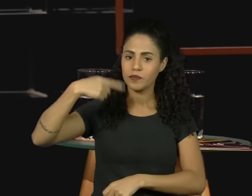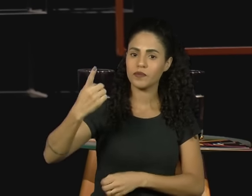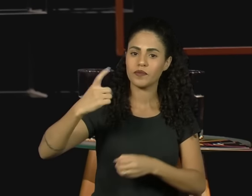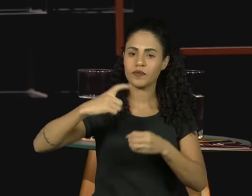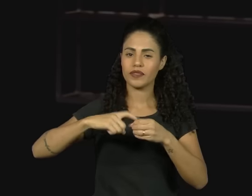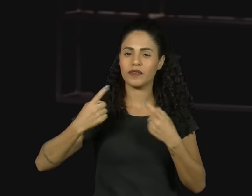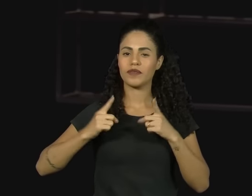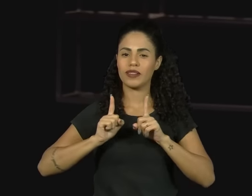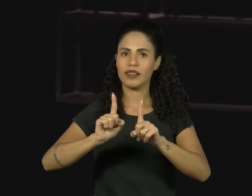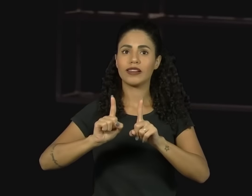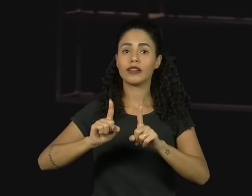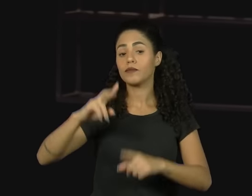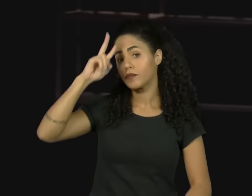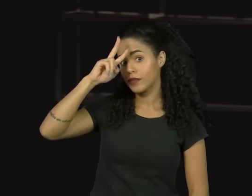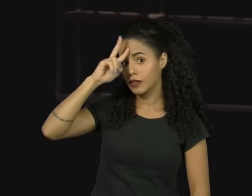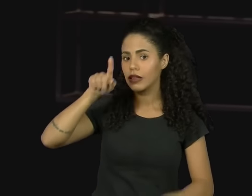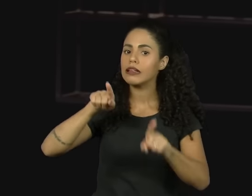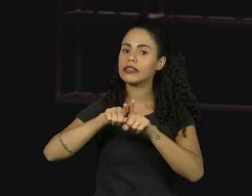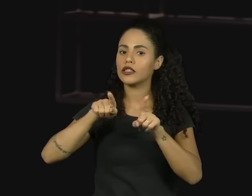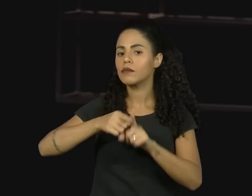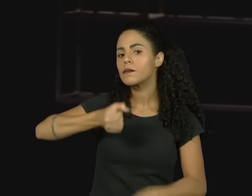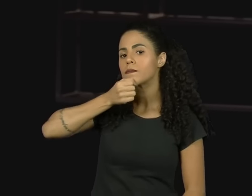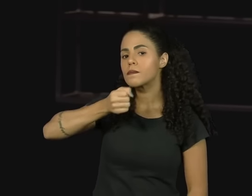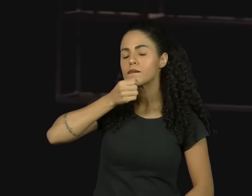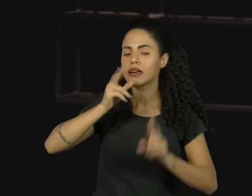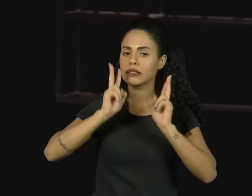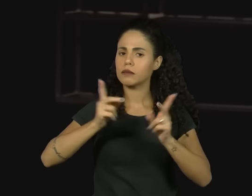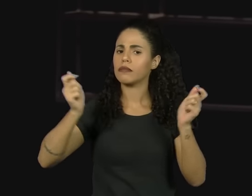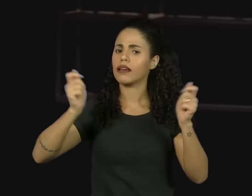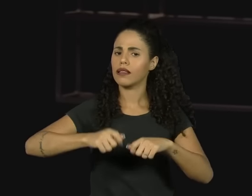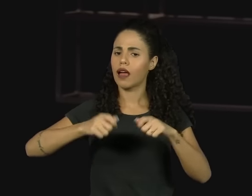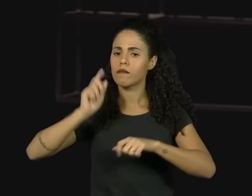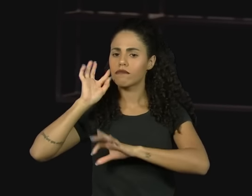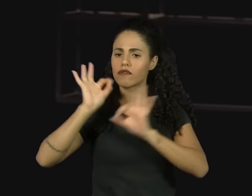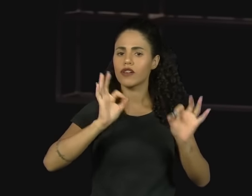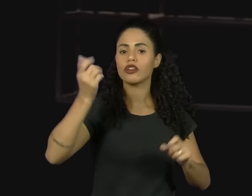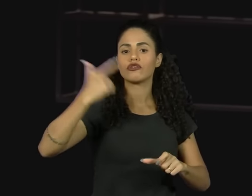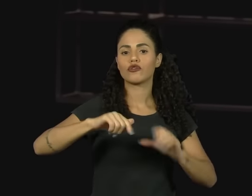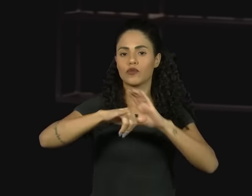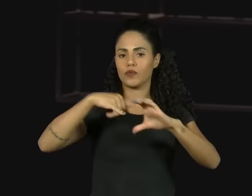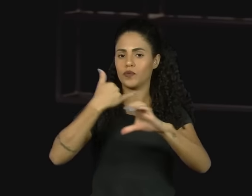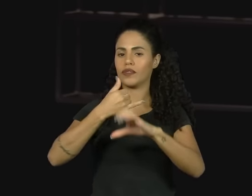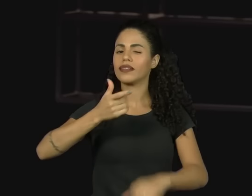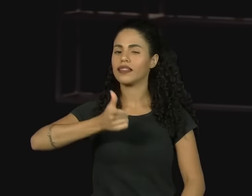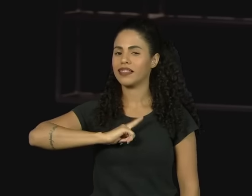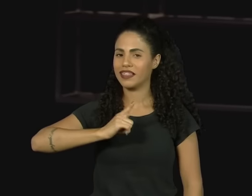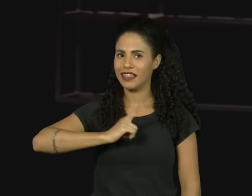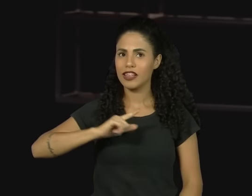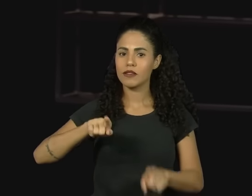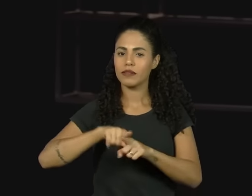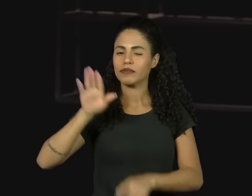vem. Lembrando que as nossas entrevistas podem ser vistas e revistas pelo nosso canal do YouTube.